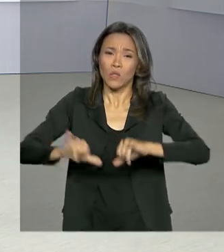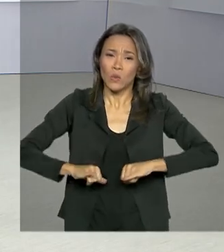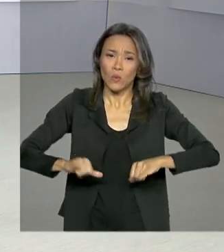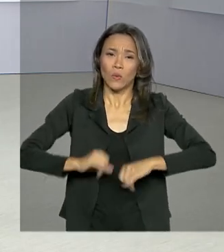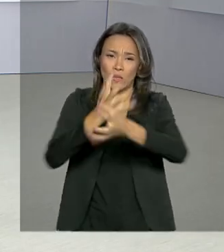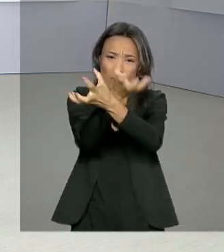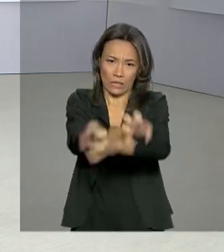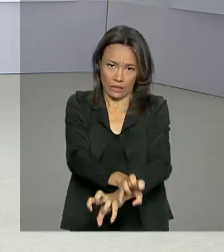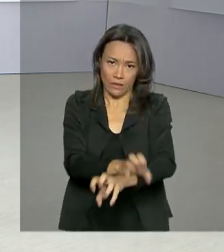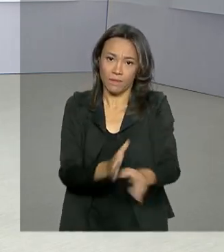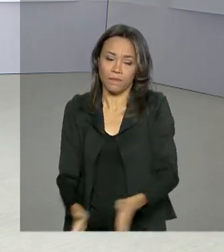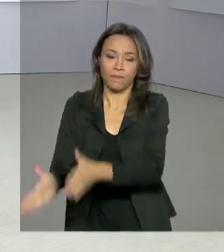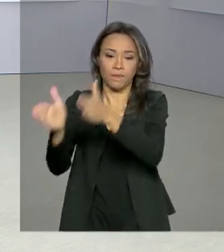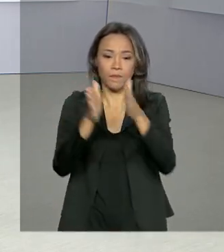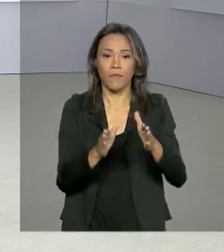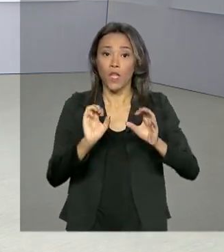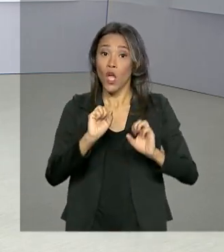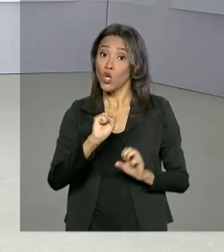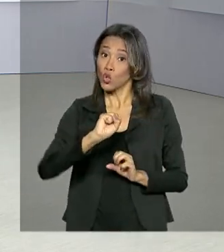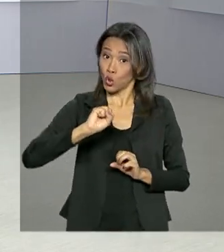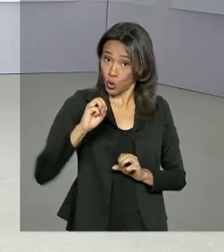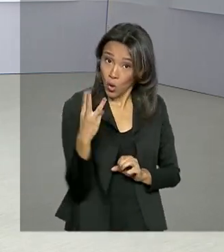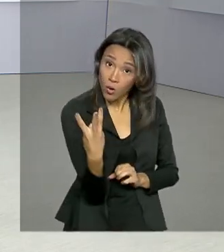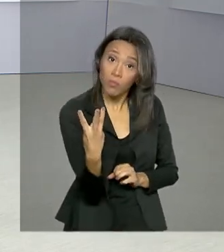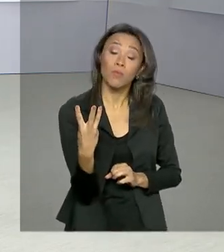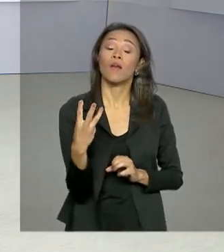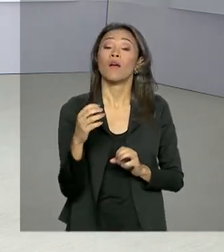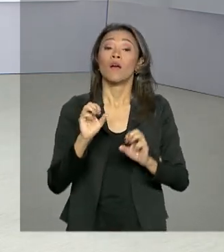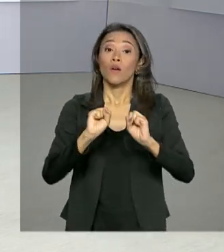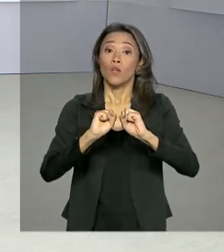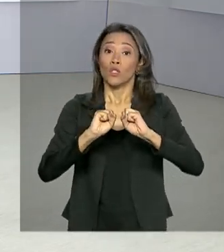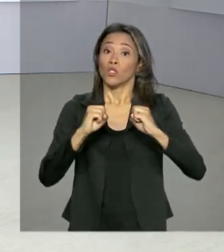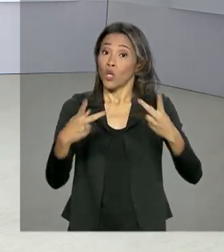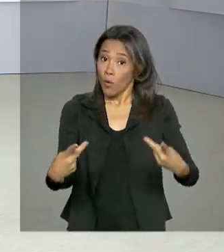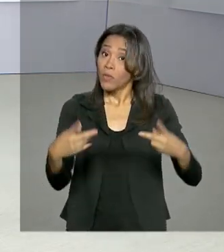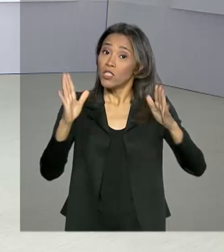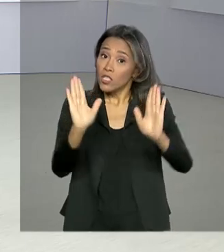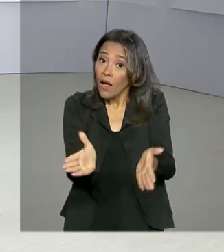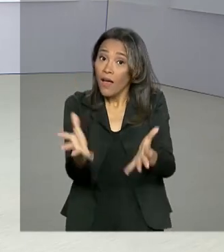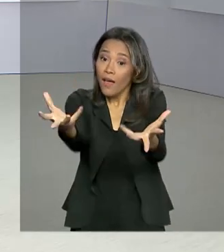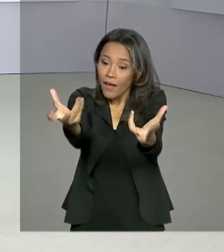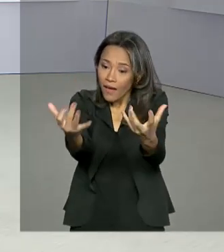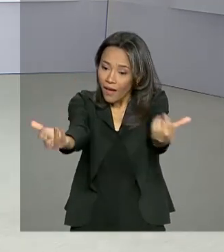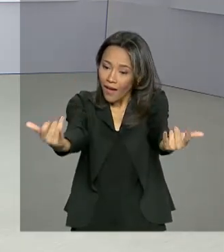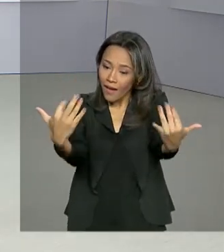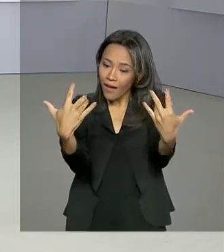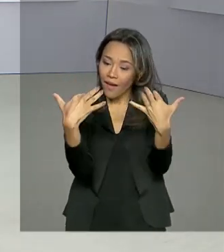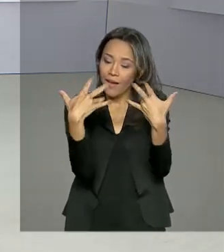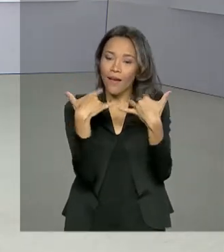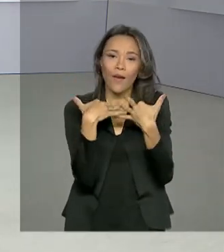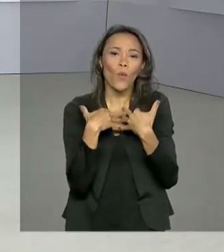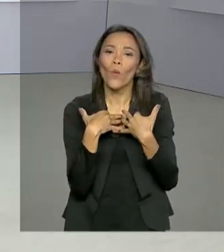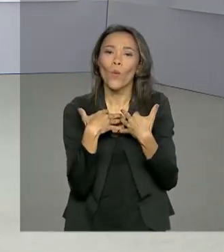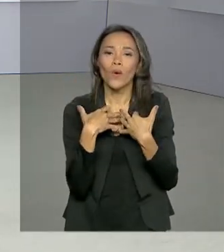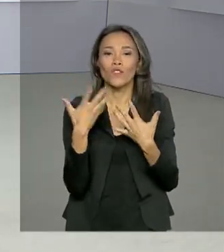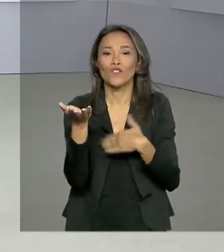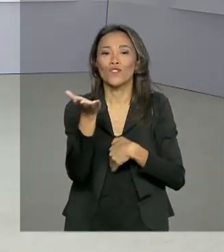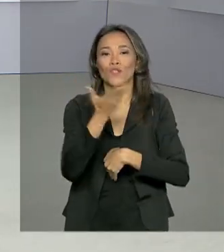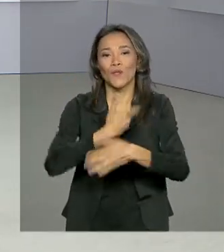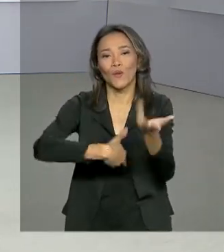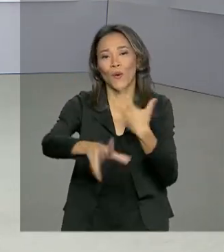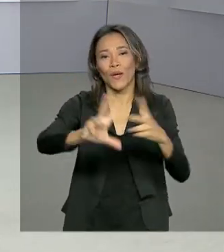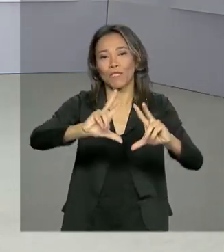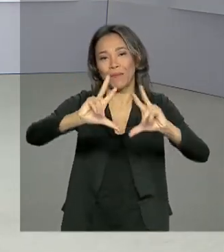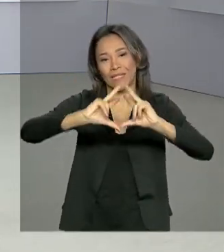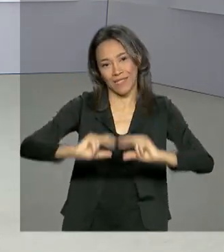os shoppings já estão recebendo os consumidores para mais uma famosa temporada de trocas de